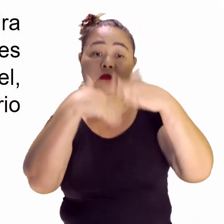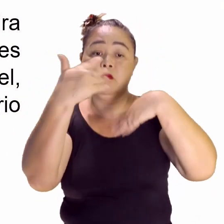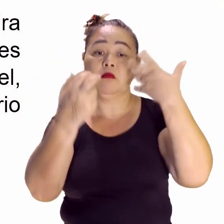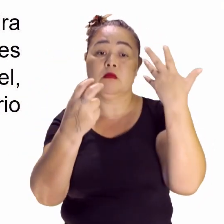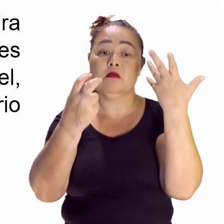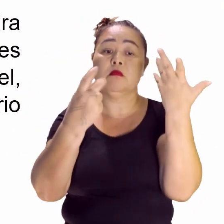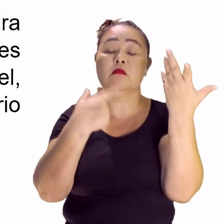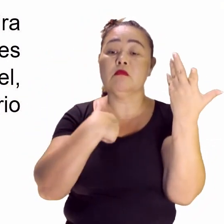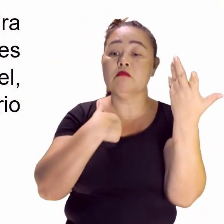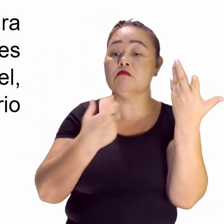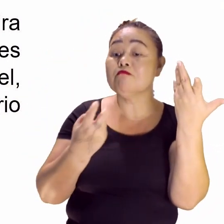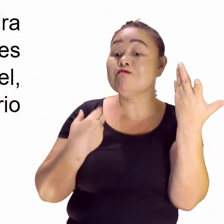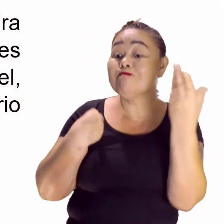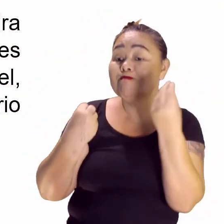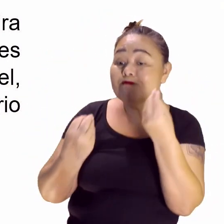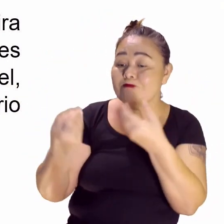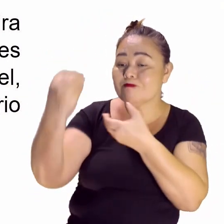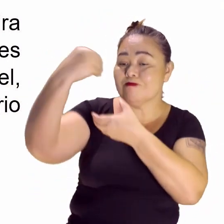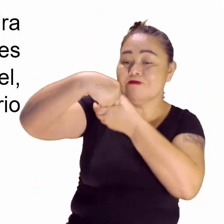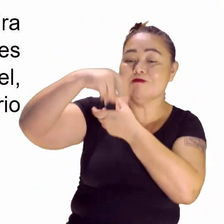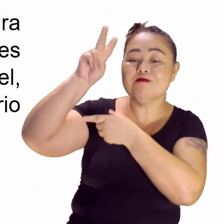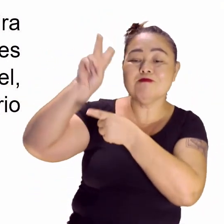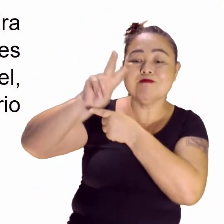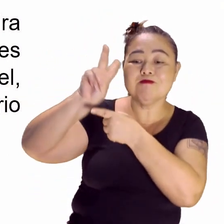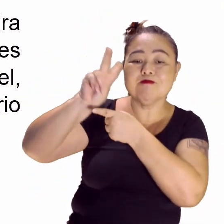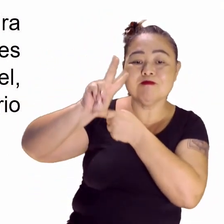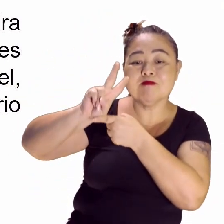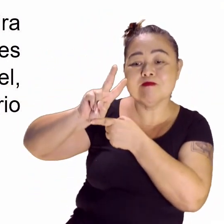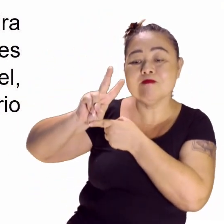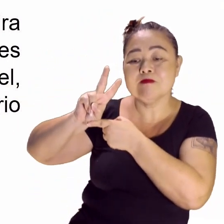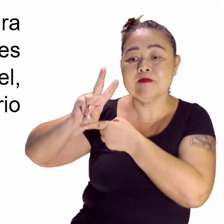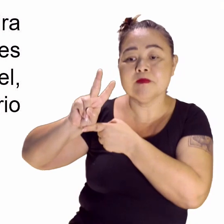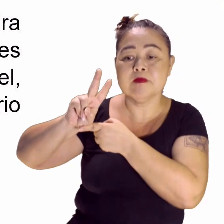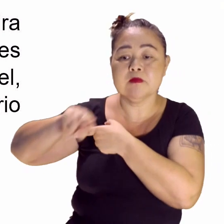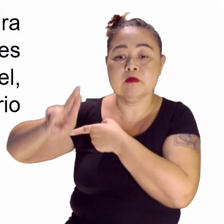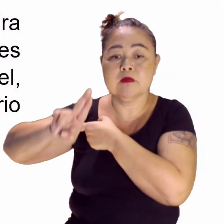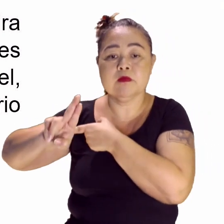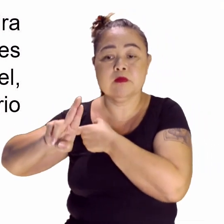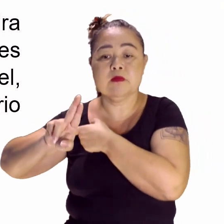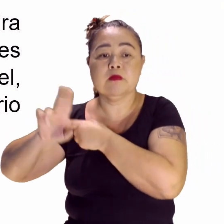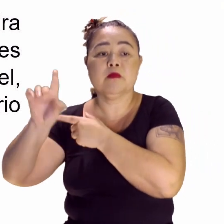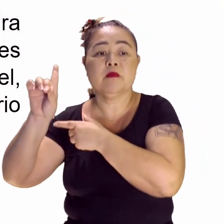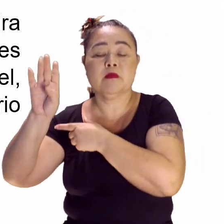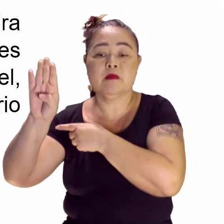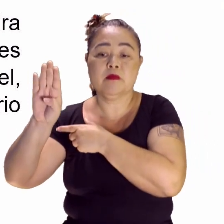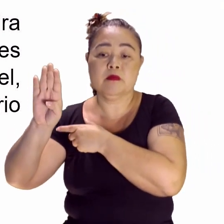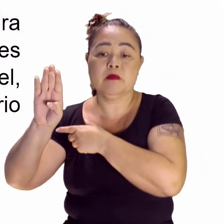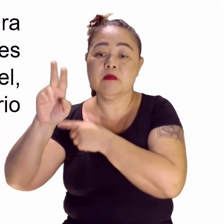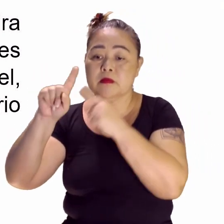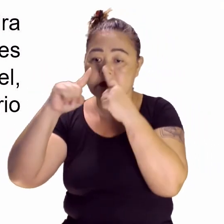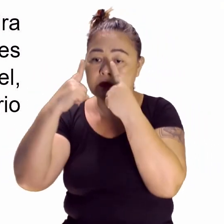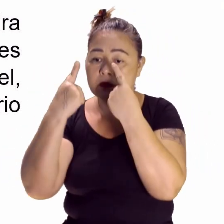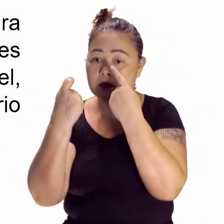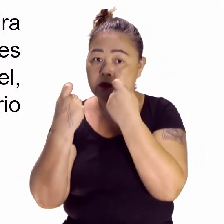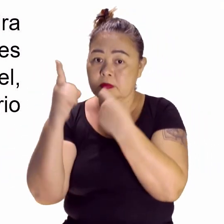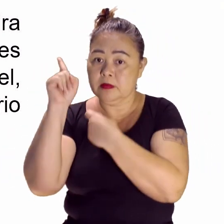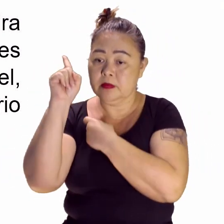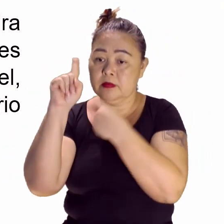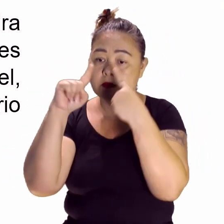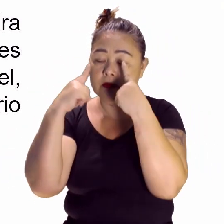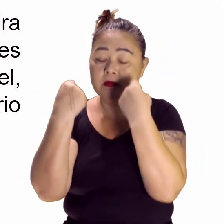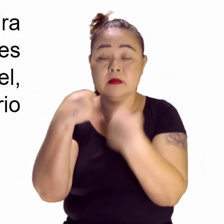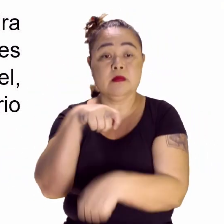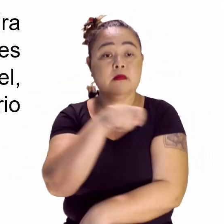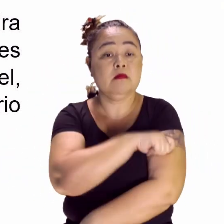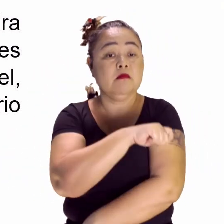desenvolver a cultura de subsistência. Essa abordagem que foi feita na letra B, ela é interessante porque o aluno